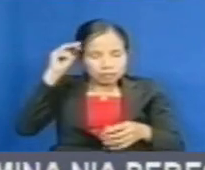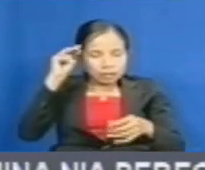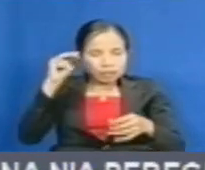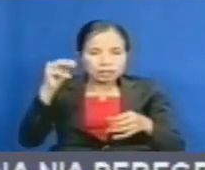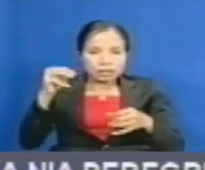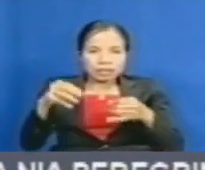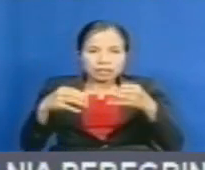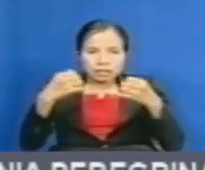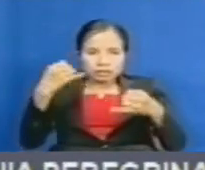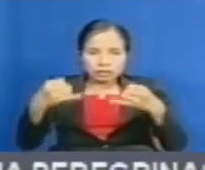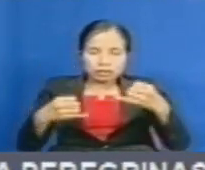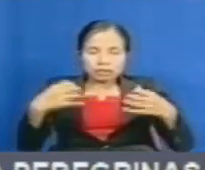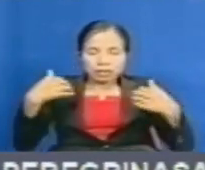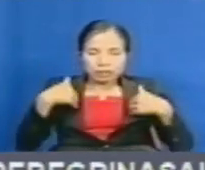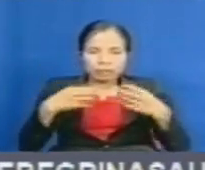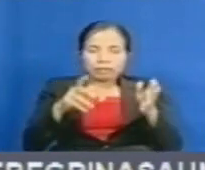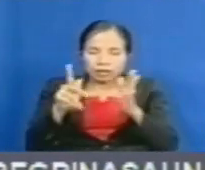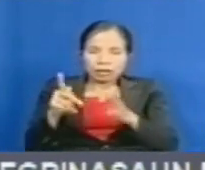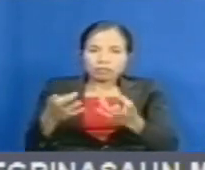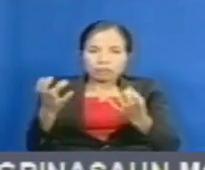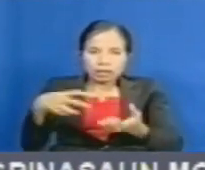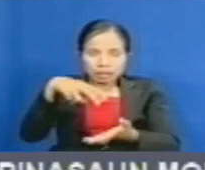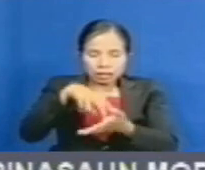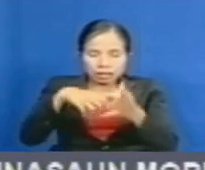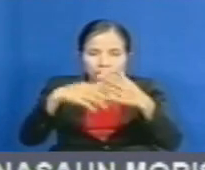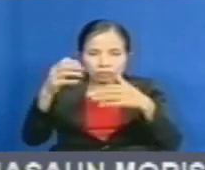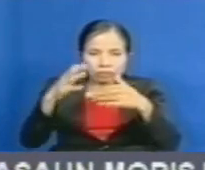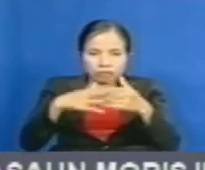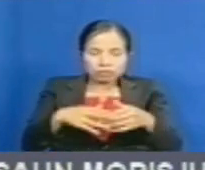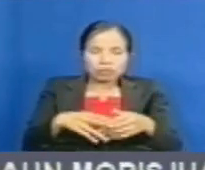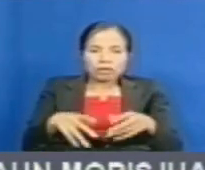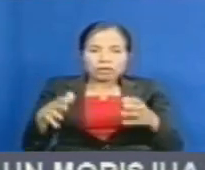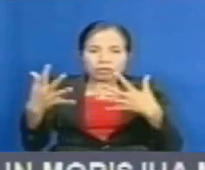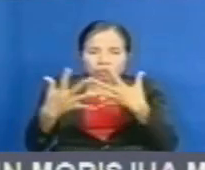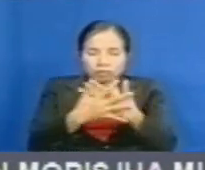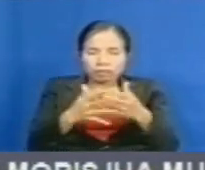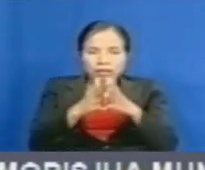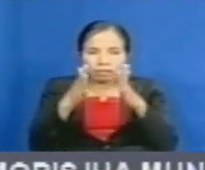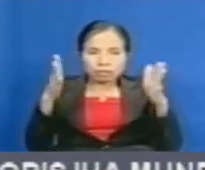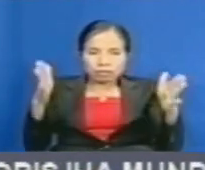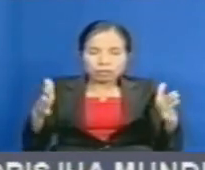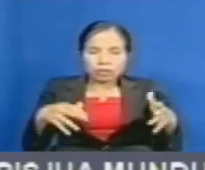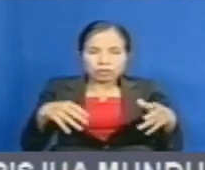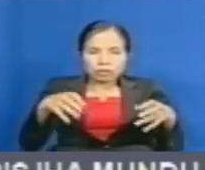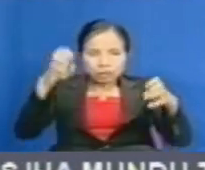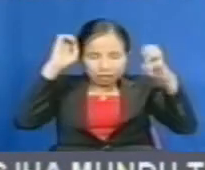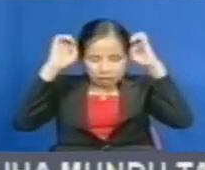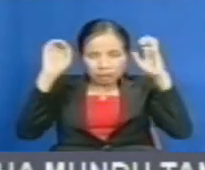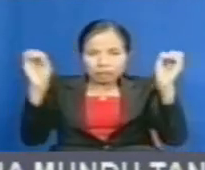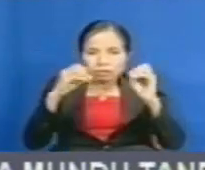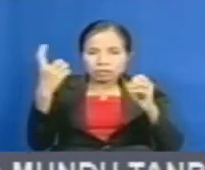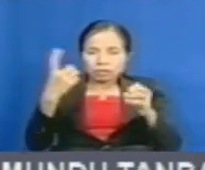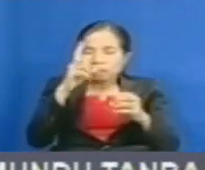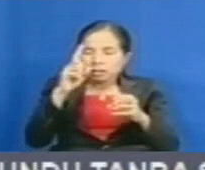agora que estabelece e agora que construi prisão no Nebebot, para depois educação nele, laos para botar ele.